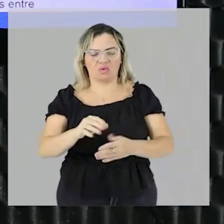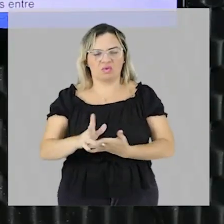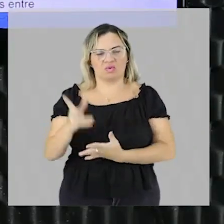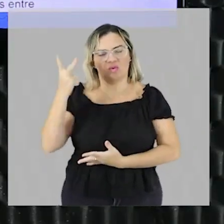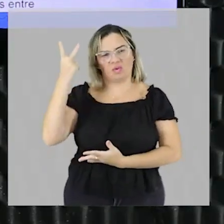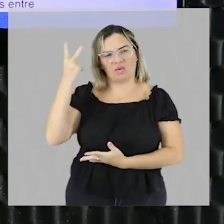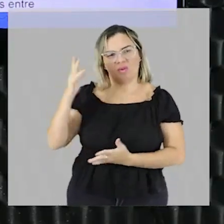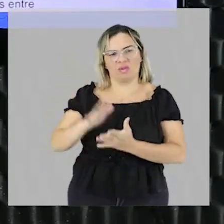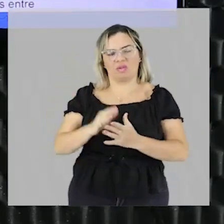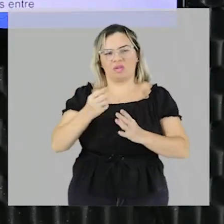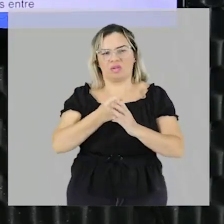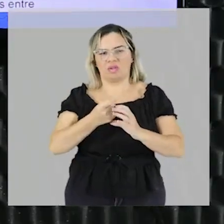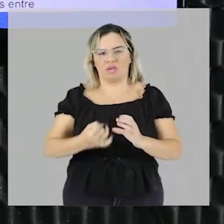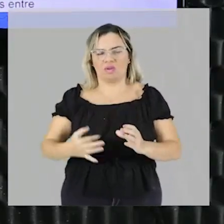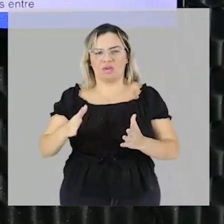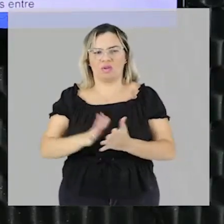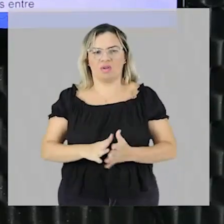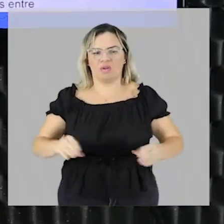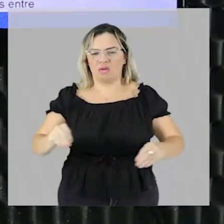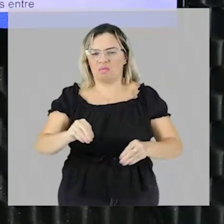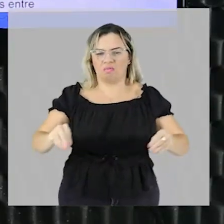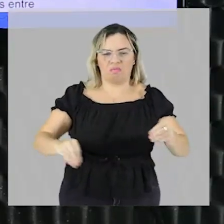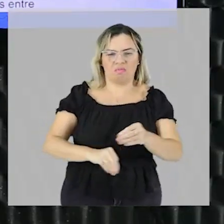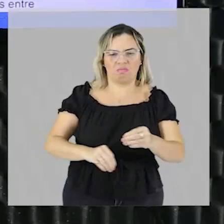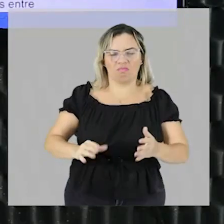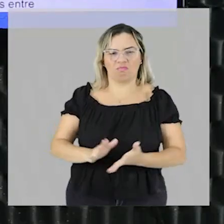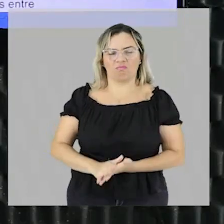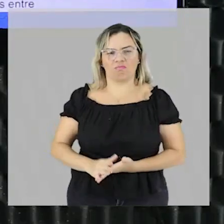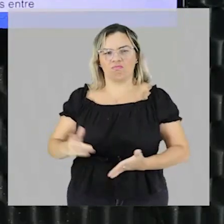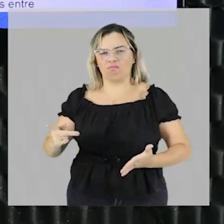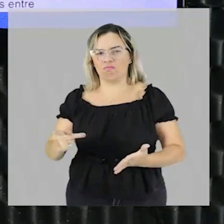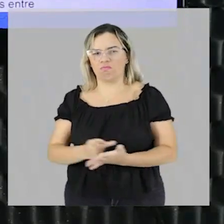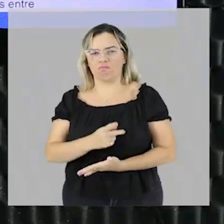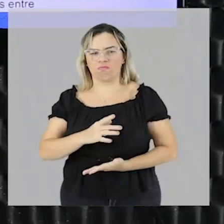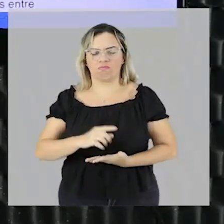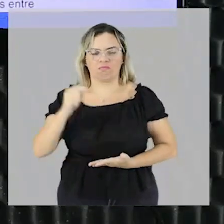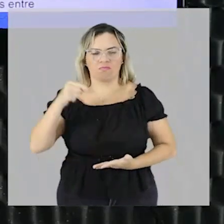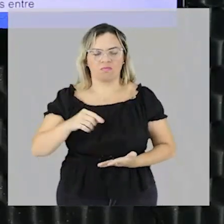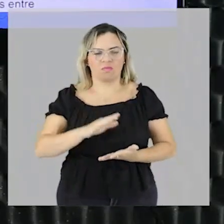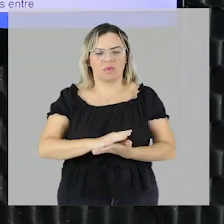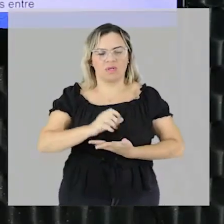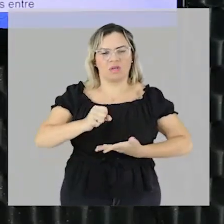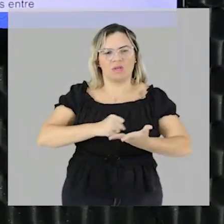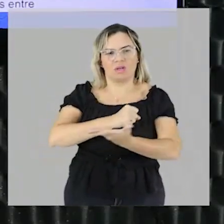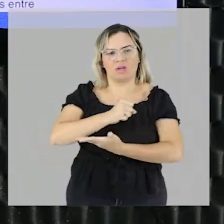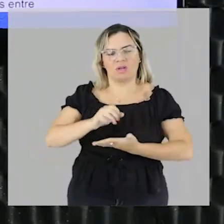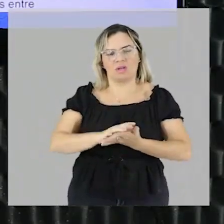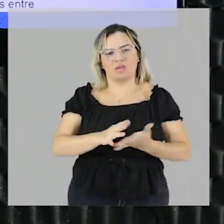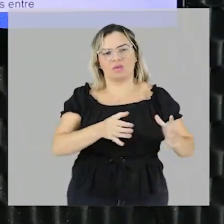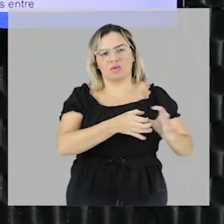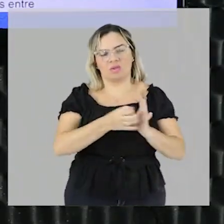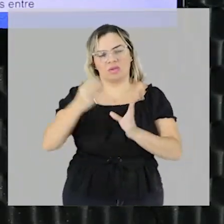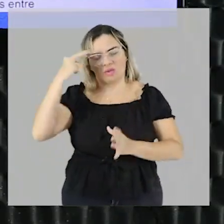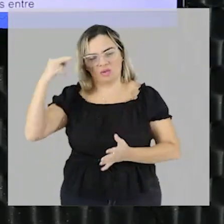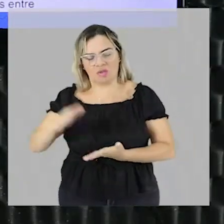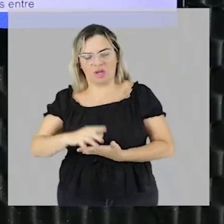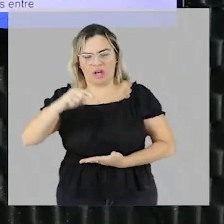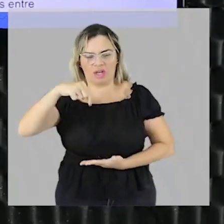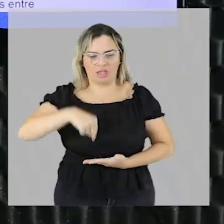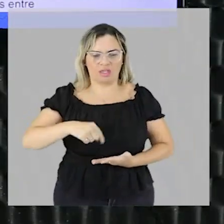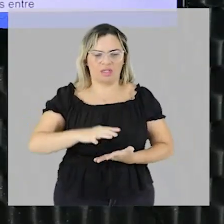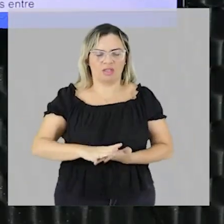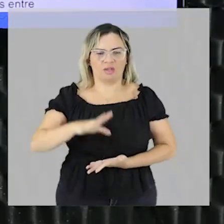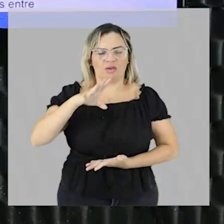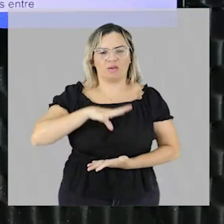caracteriza o movimento como um movimento que mancha basicamente as páginas da história portuguesa aqui no